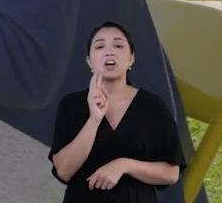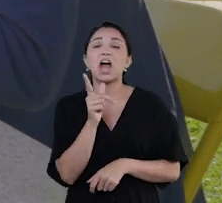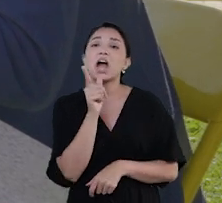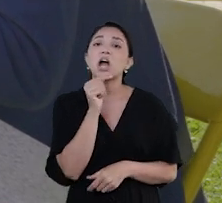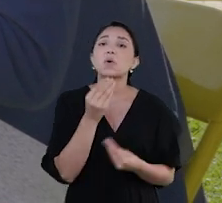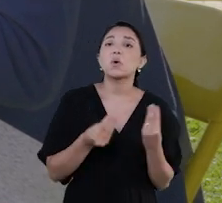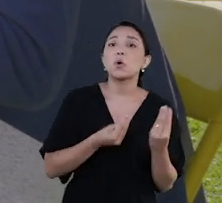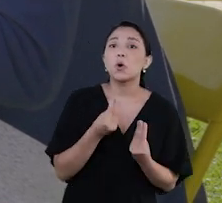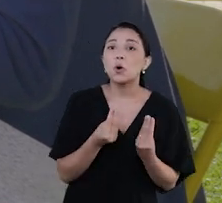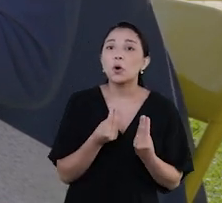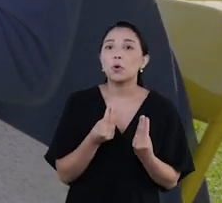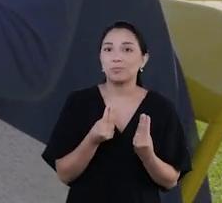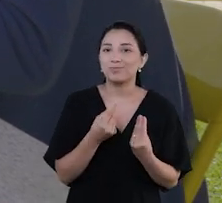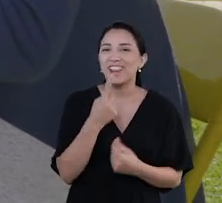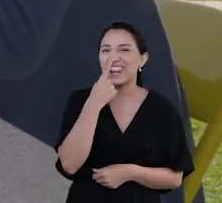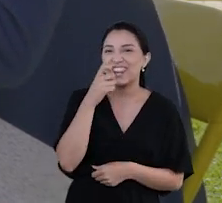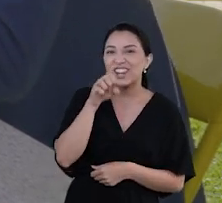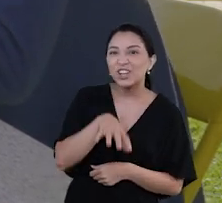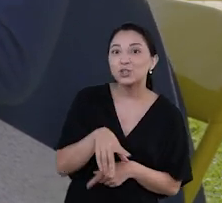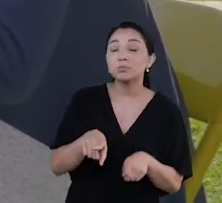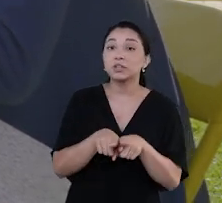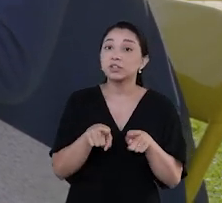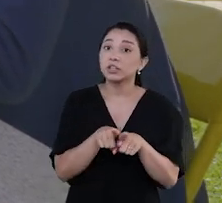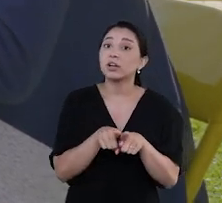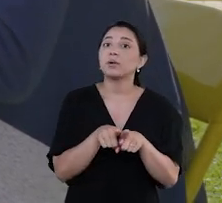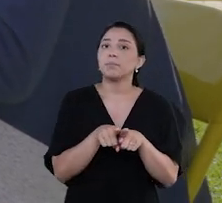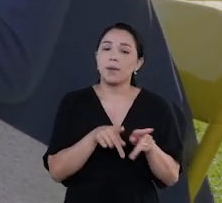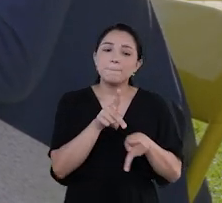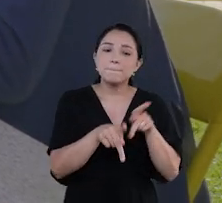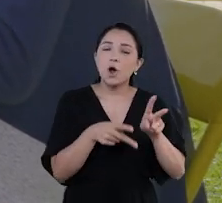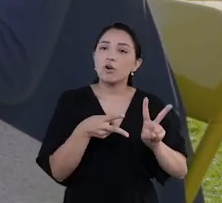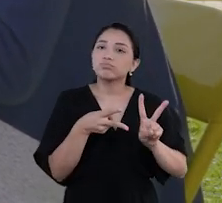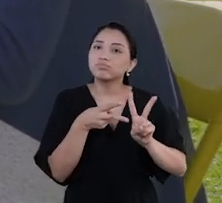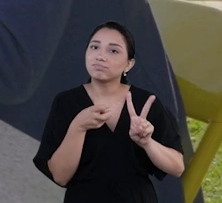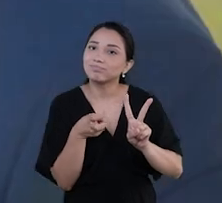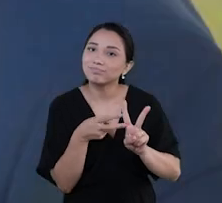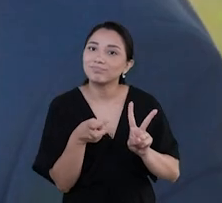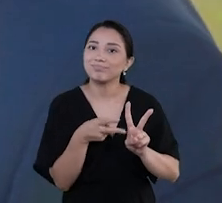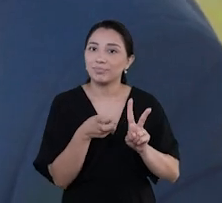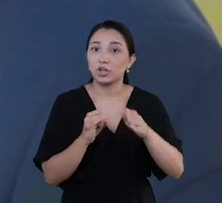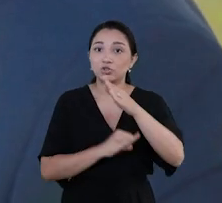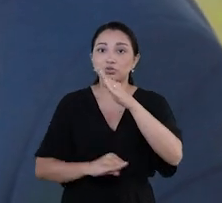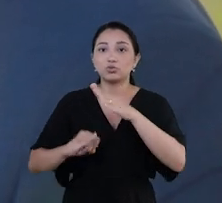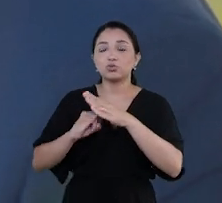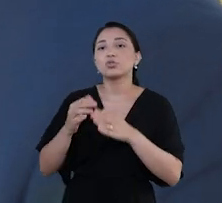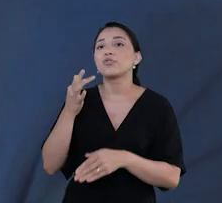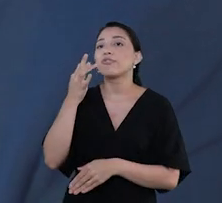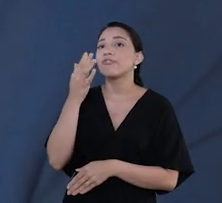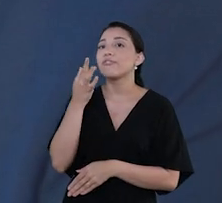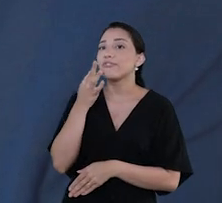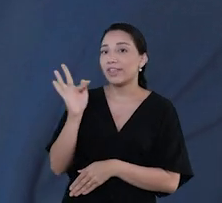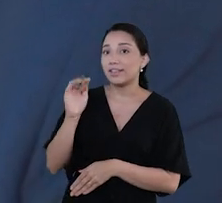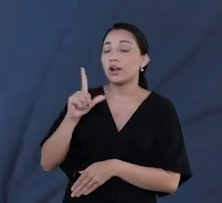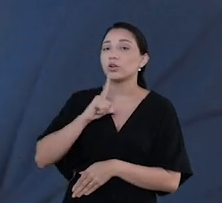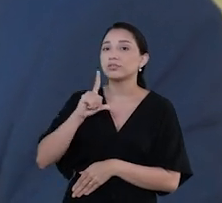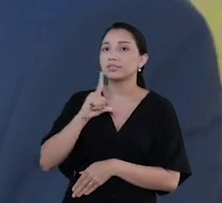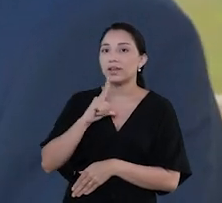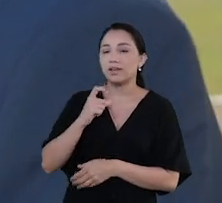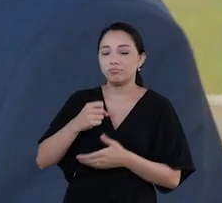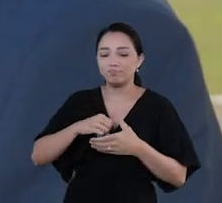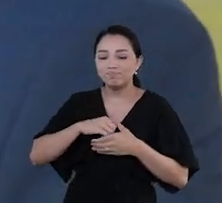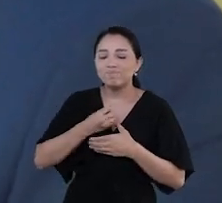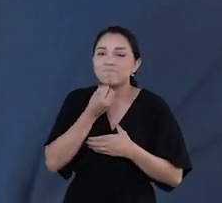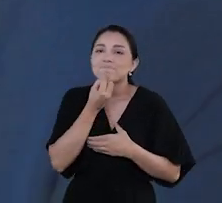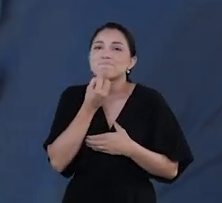povos originários eh os institutos federais tem como também grande virtude característica a o aspecto